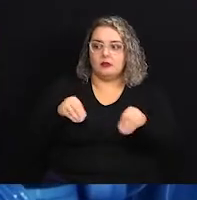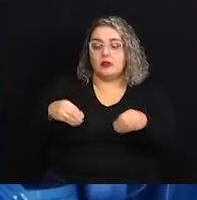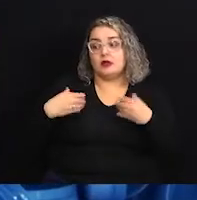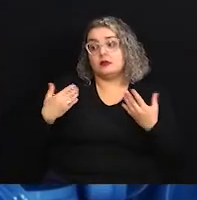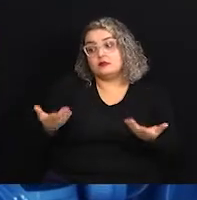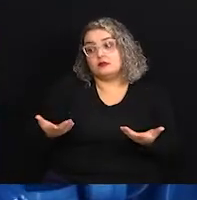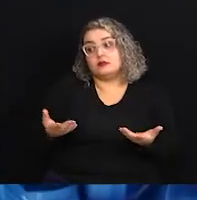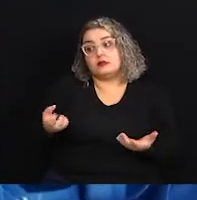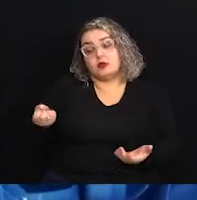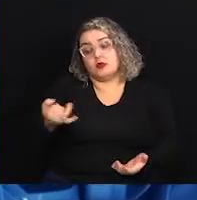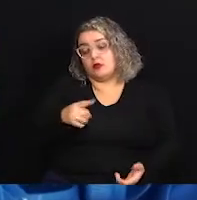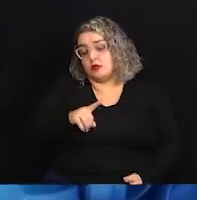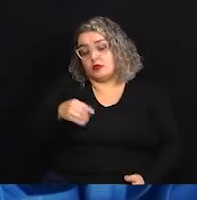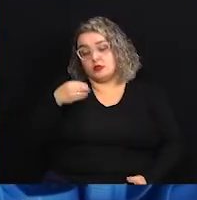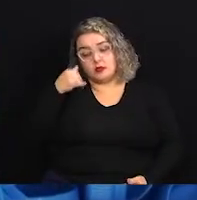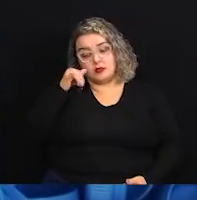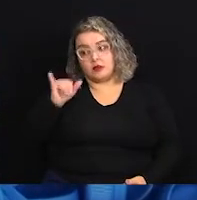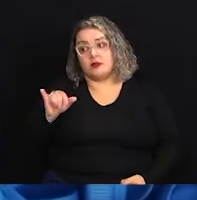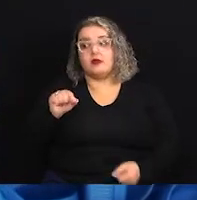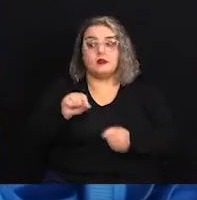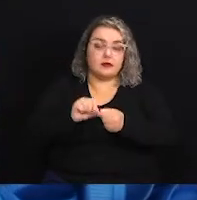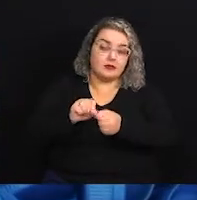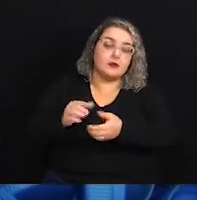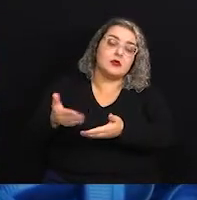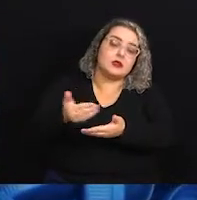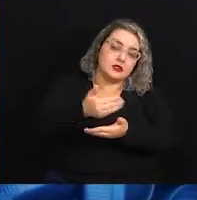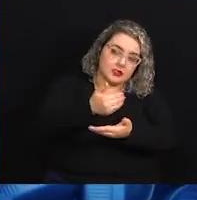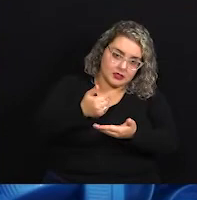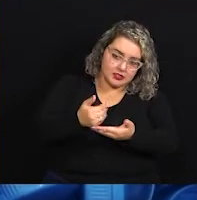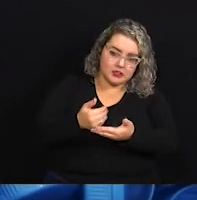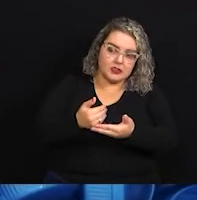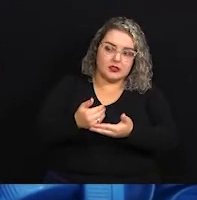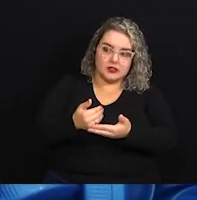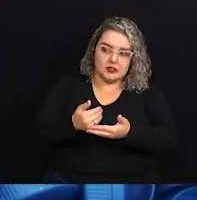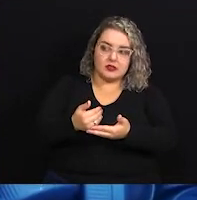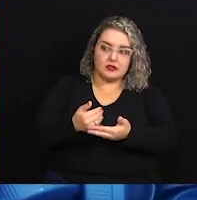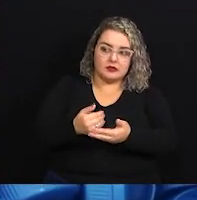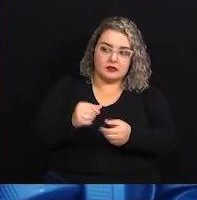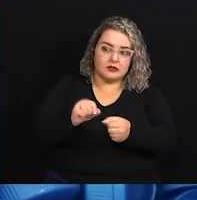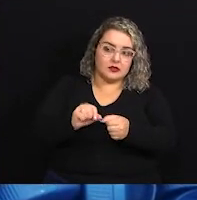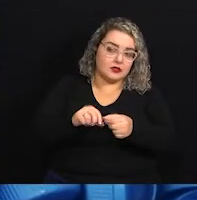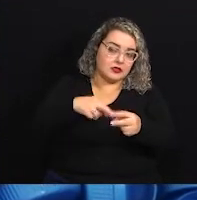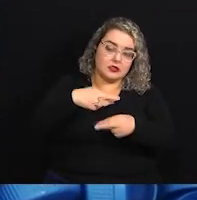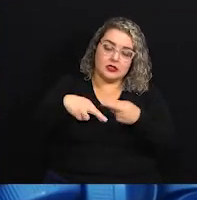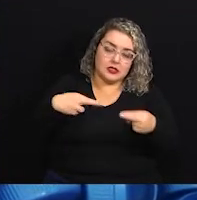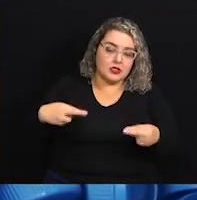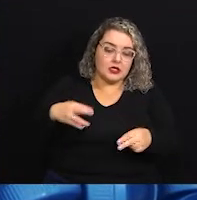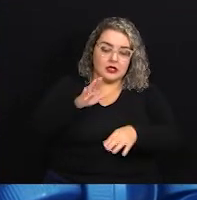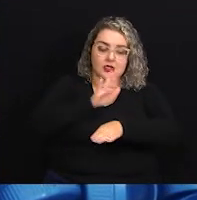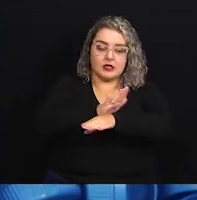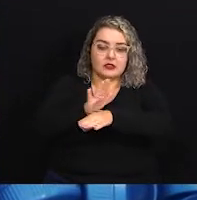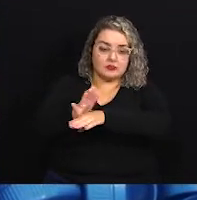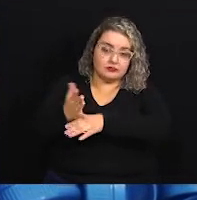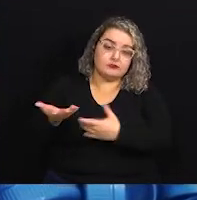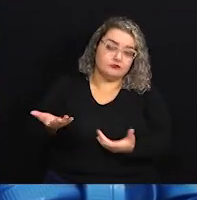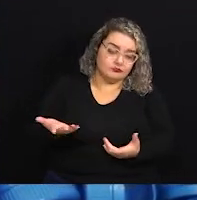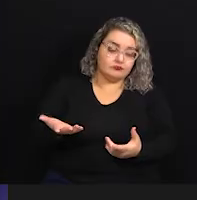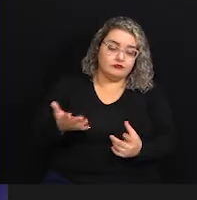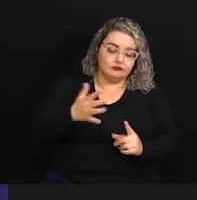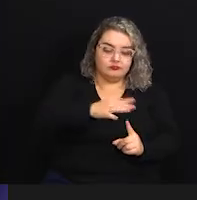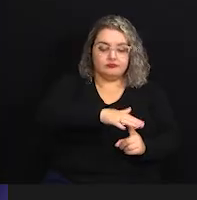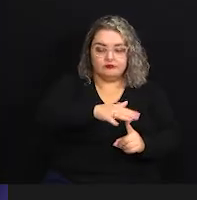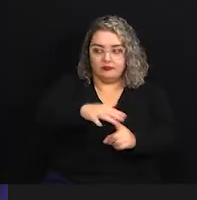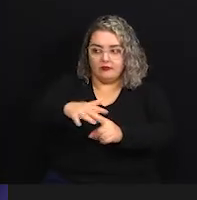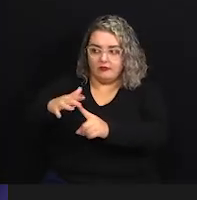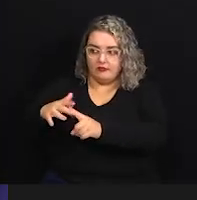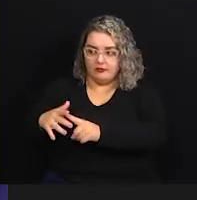mas enquanto não evita, vamos fazer essa coleta e vamos ajudar o meio ambiente, né?